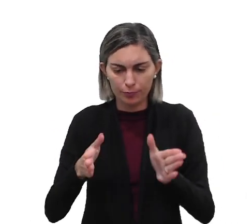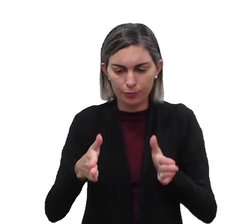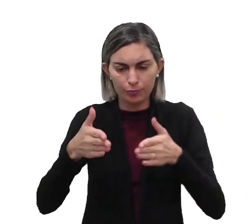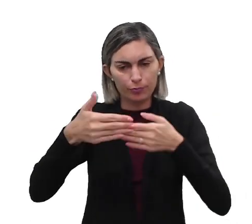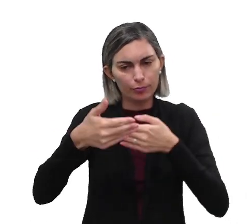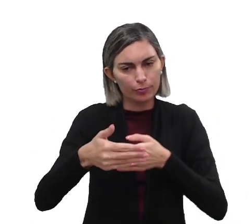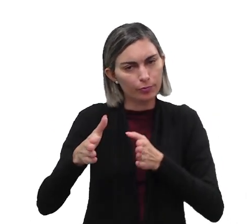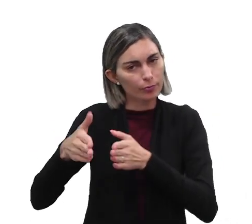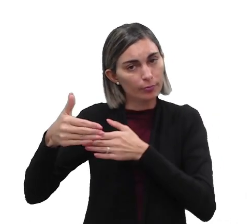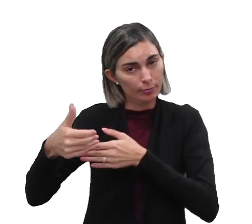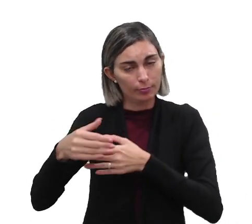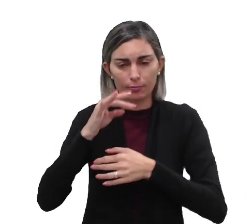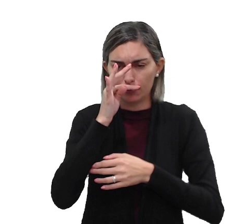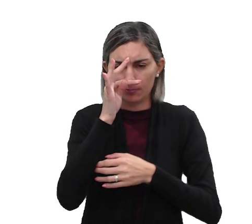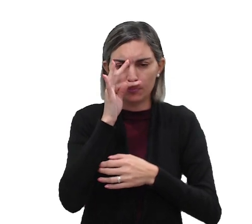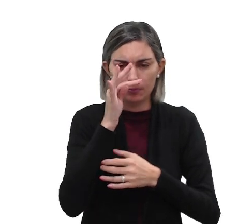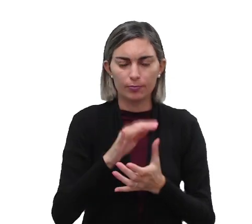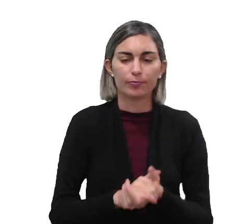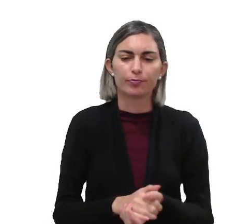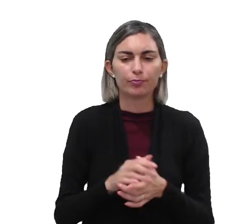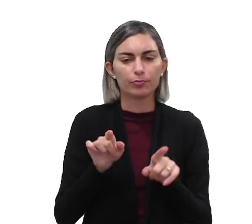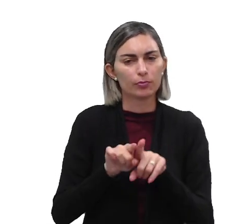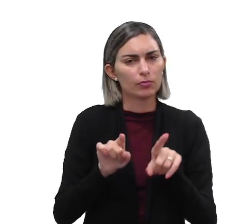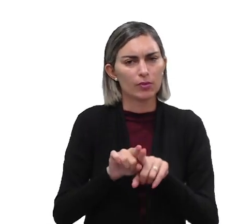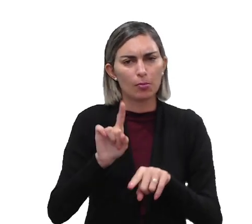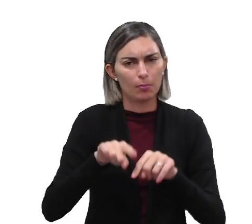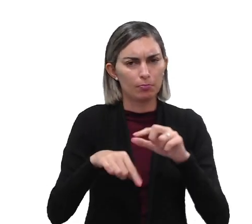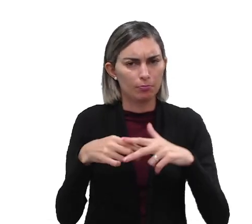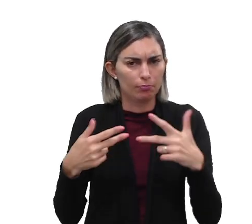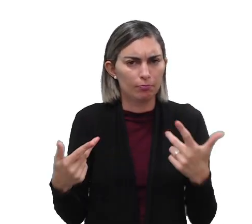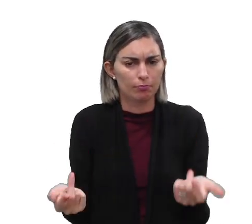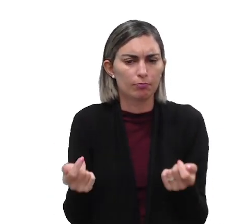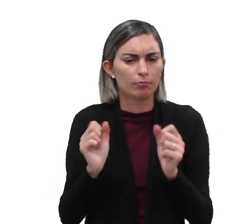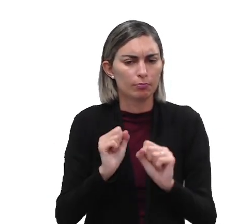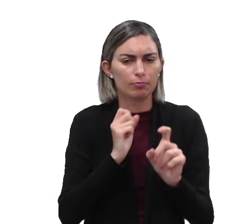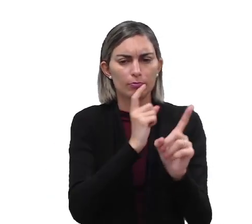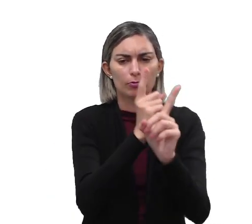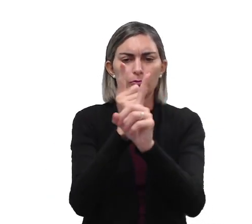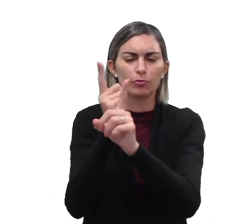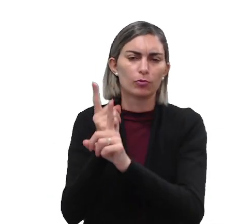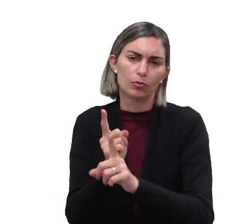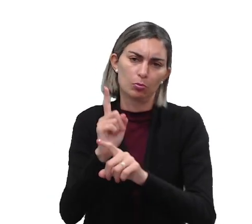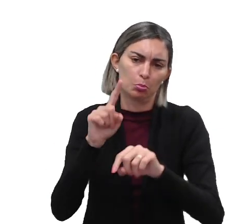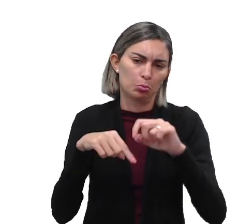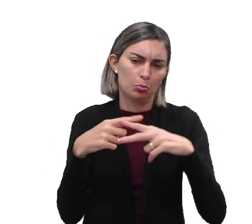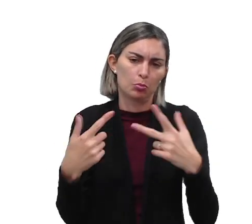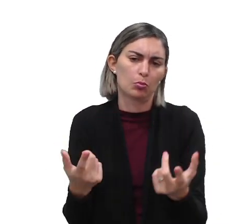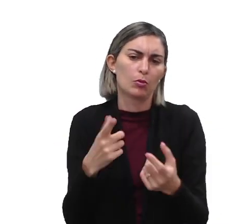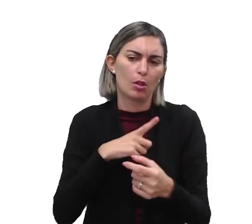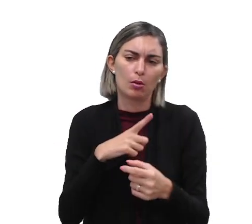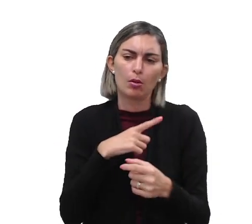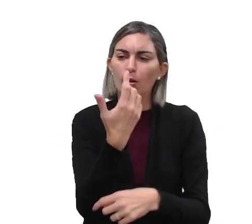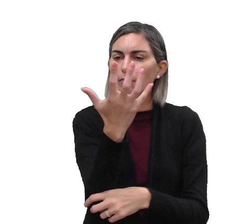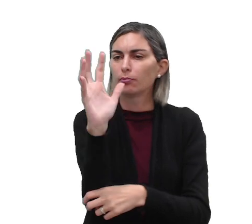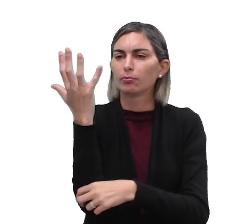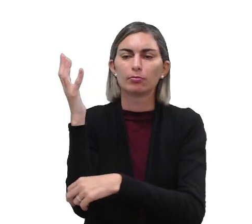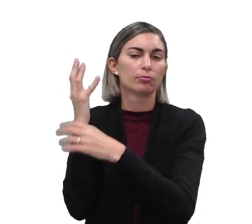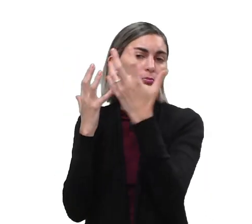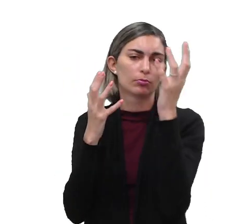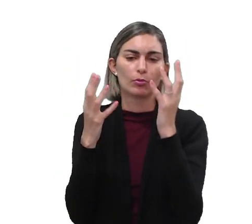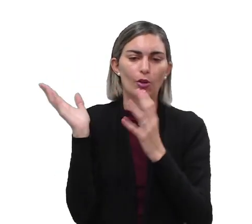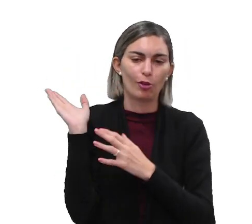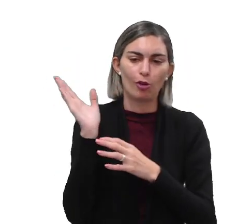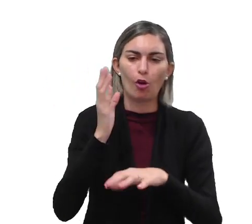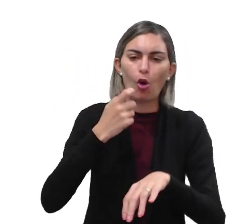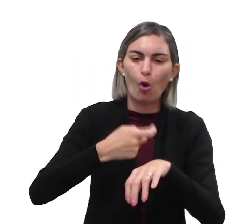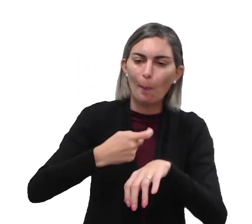formato quadrado. As formas também podem ser encontradas em objetos que existem na natureza, como